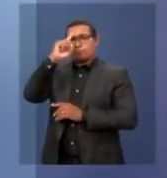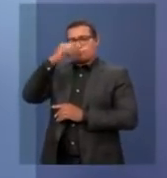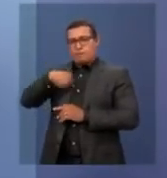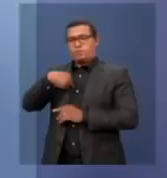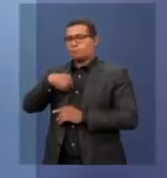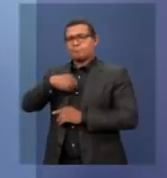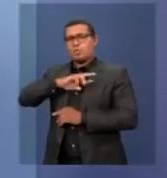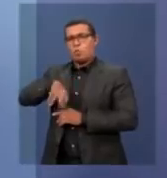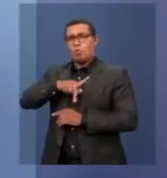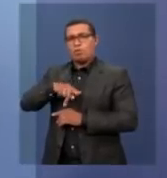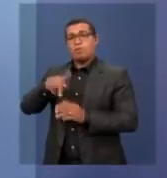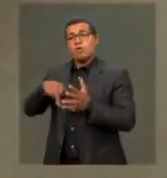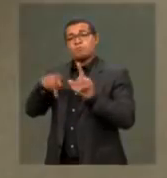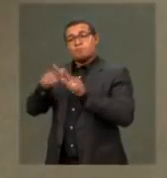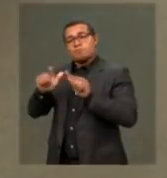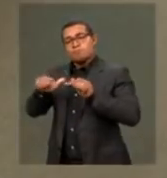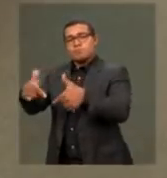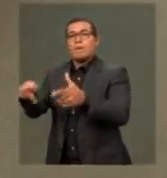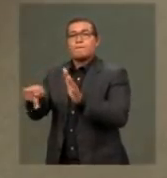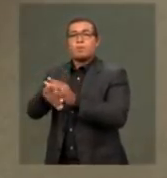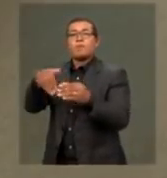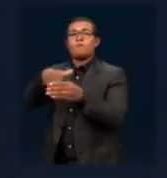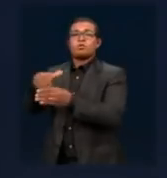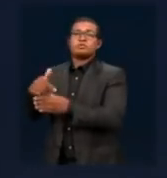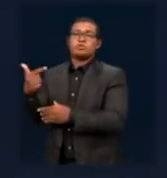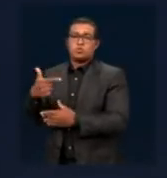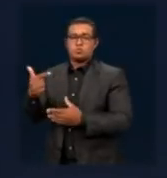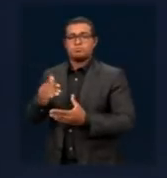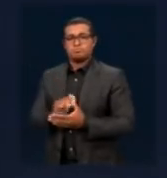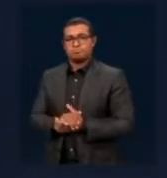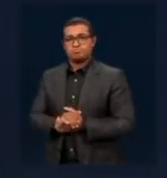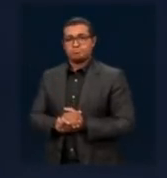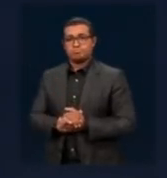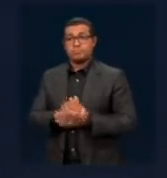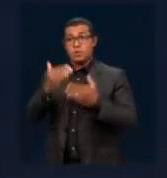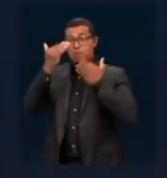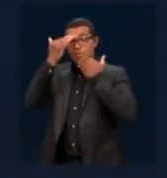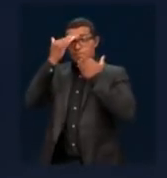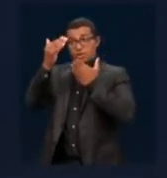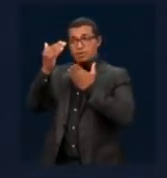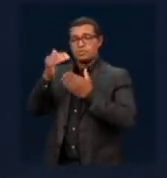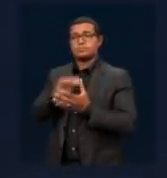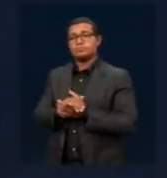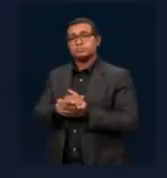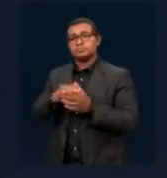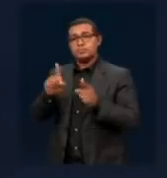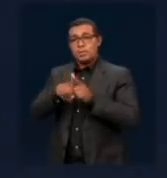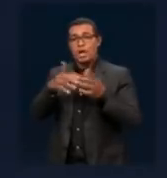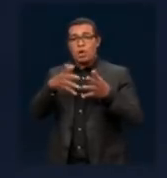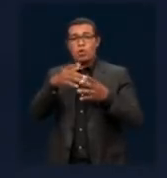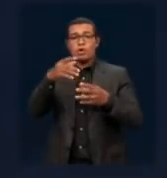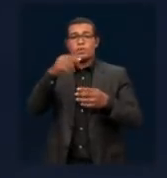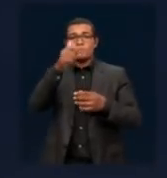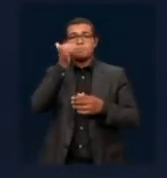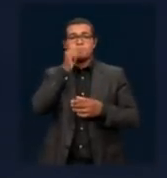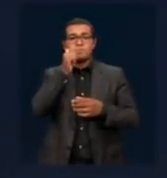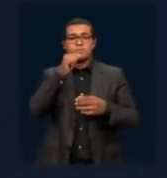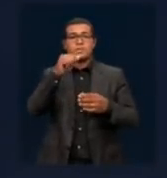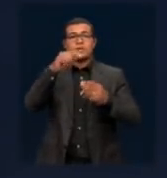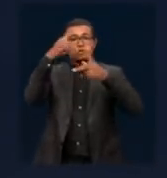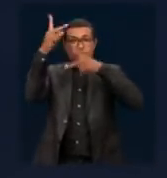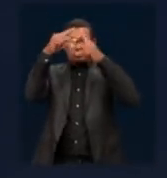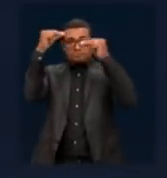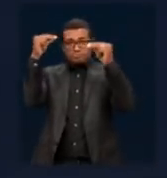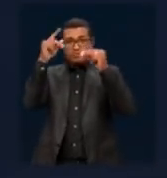o debate sobre esta decisão obrigar o candidato e na sequência seguindo o sorteio a pergunta agora é da candidata jaqueline